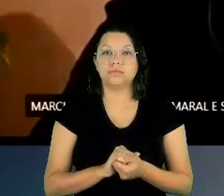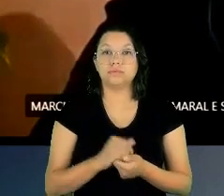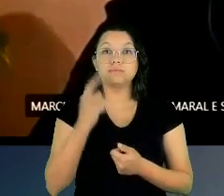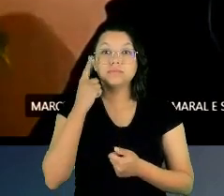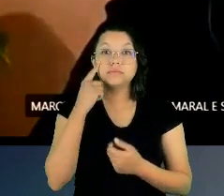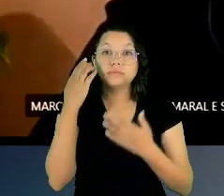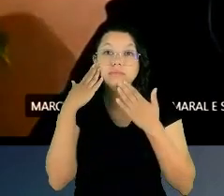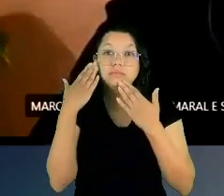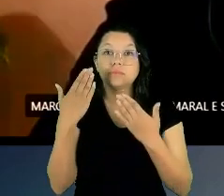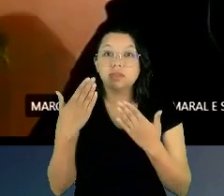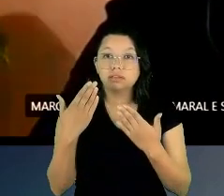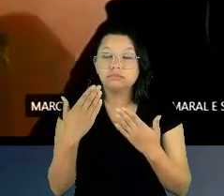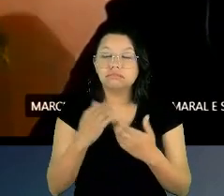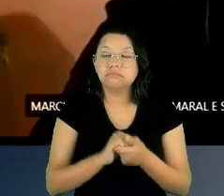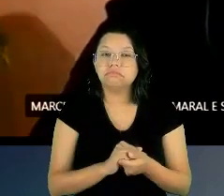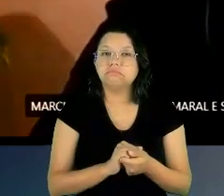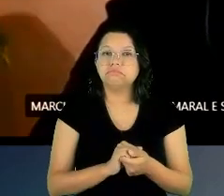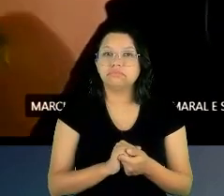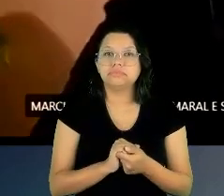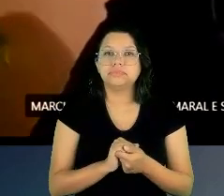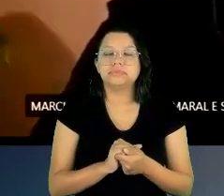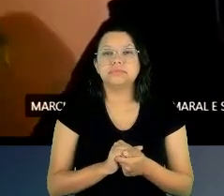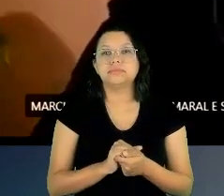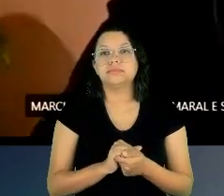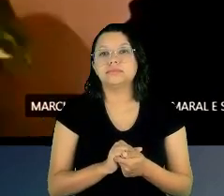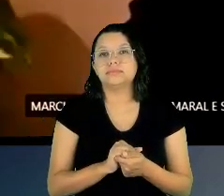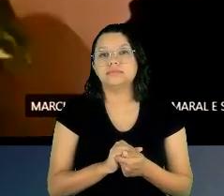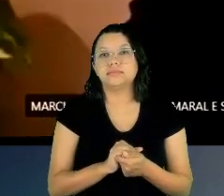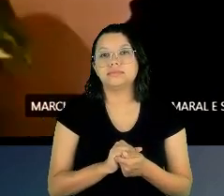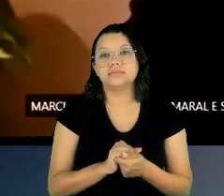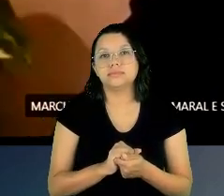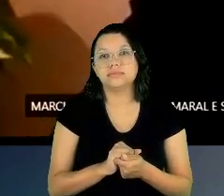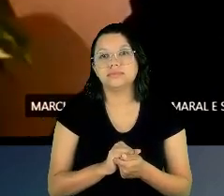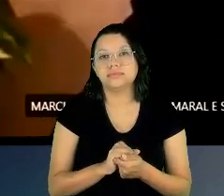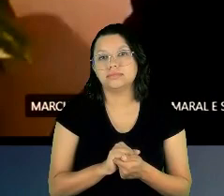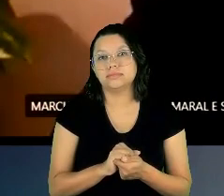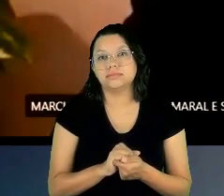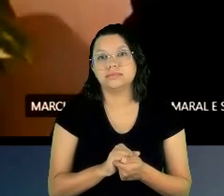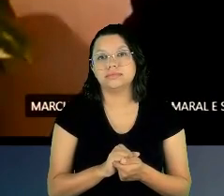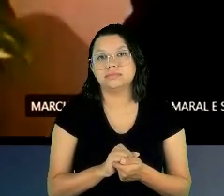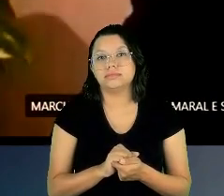problema. Olha, muito obrigada. Olha que coisa interessante, hein?